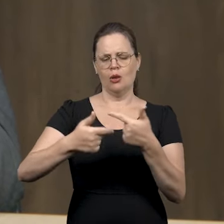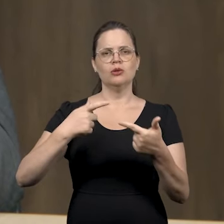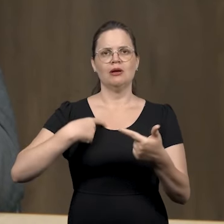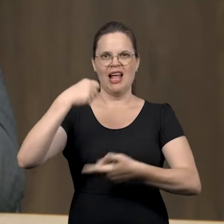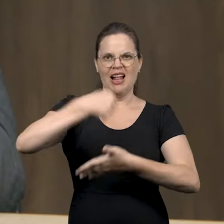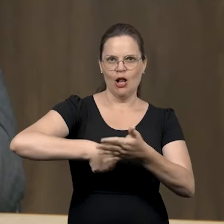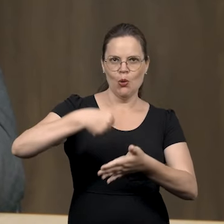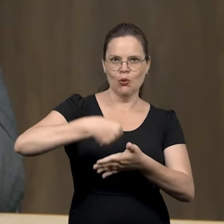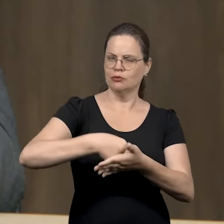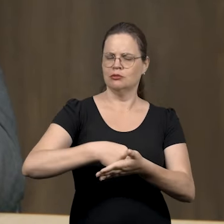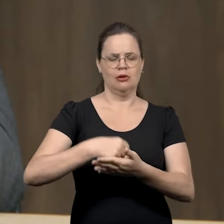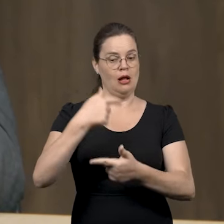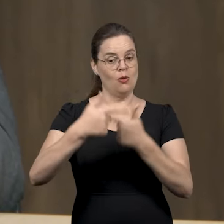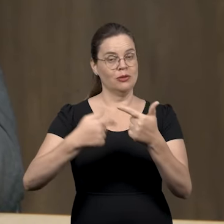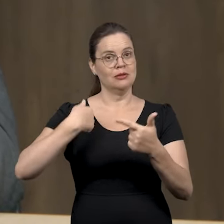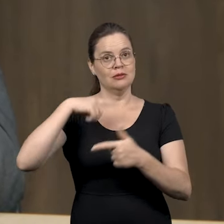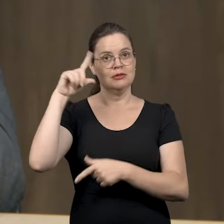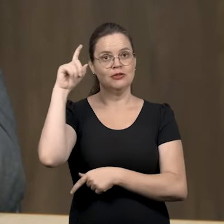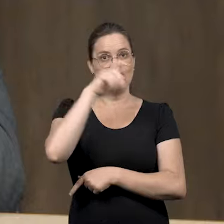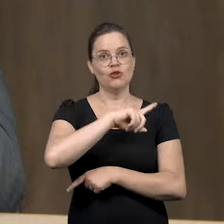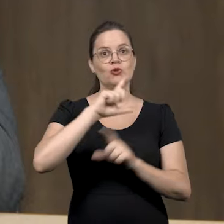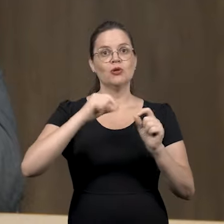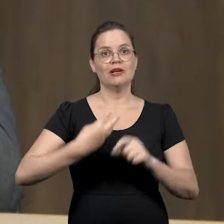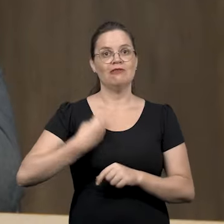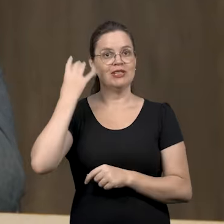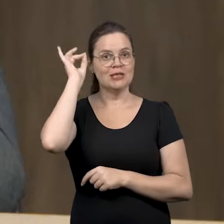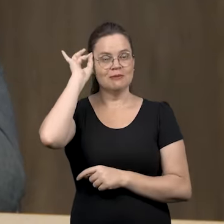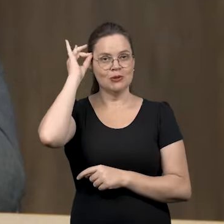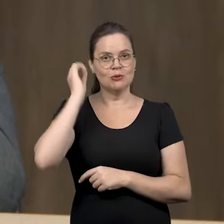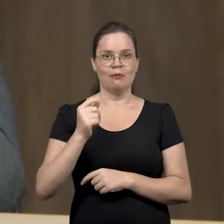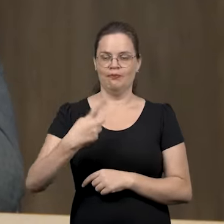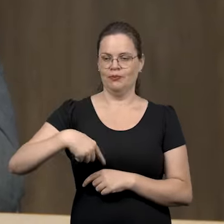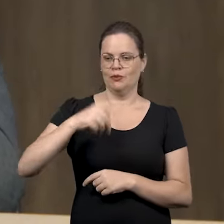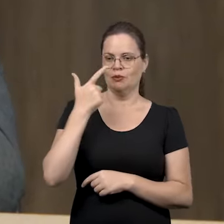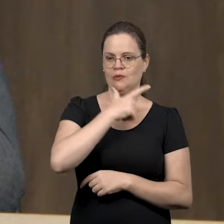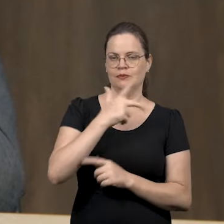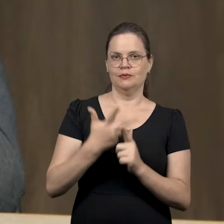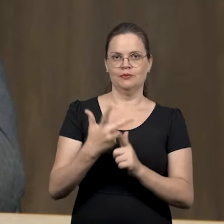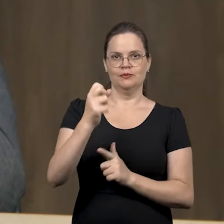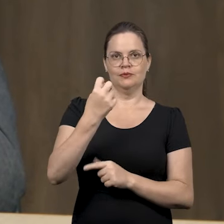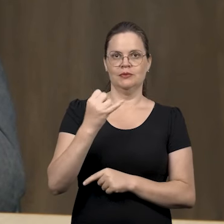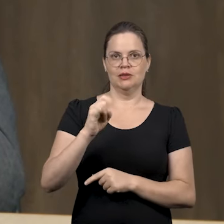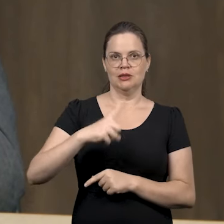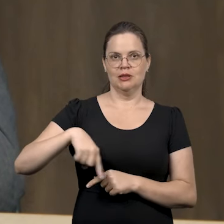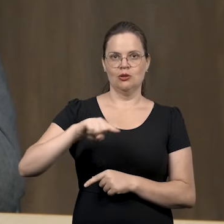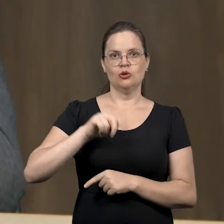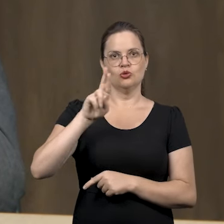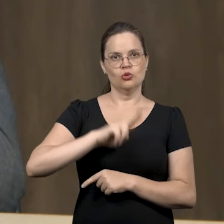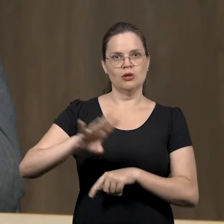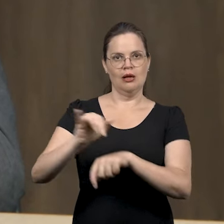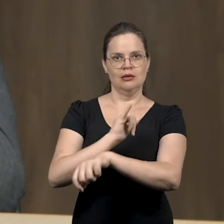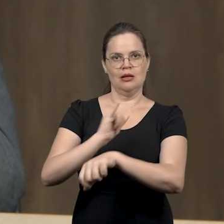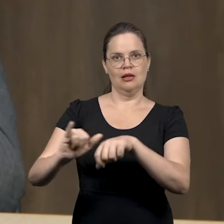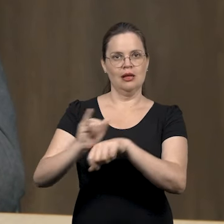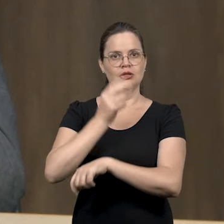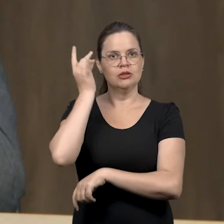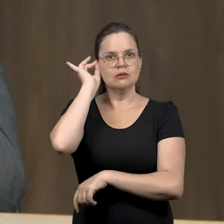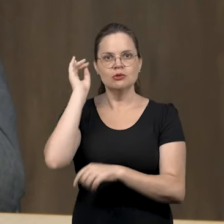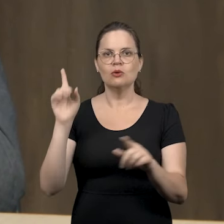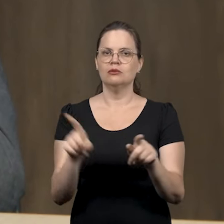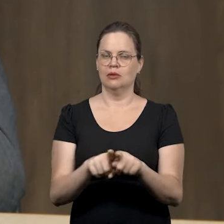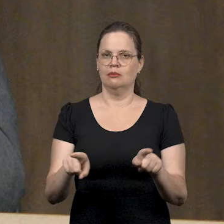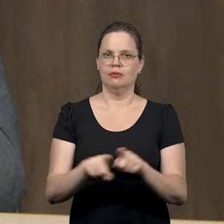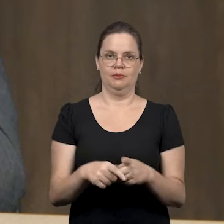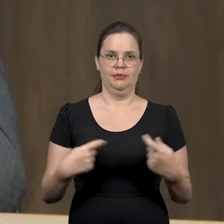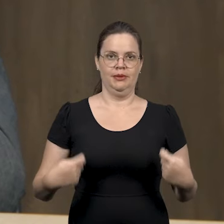espiritual. E nós só seremos vitoriosos se nós usarmos também recursos espirituais. A nossa luta, diz a